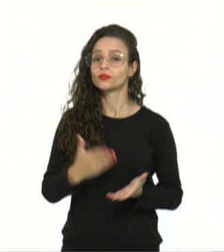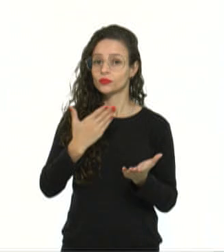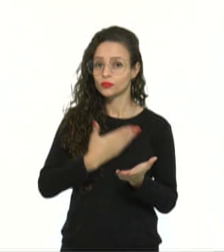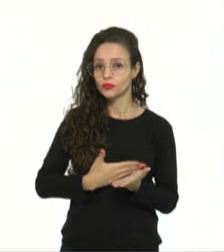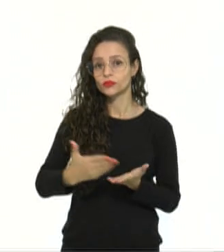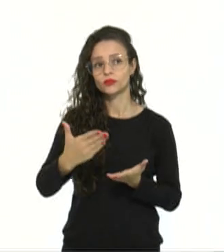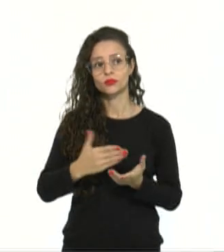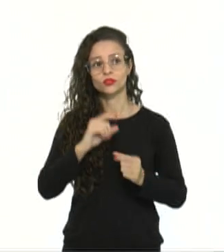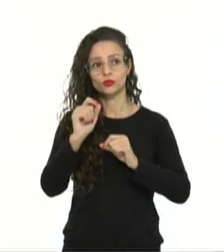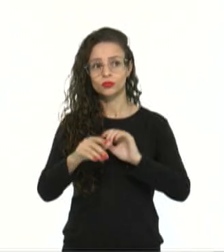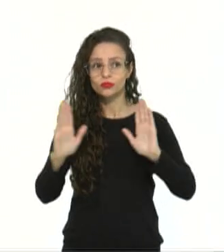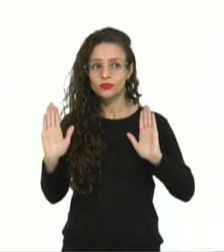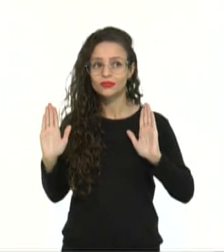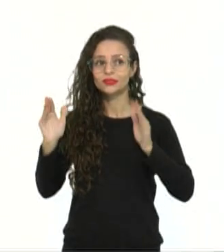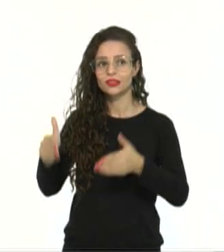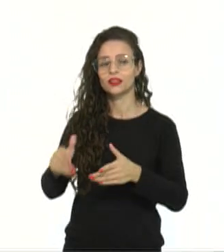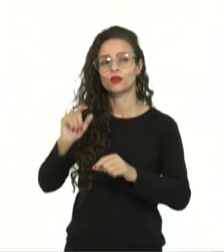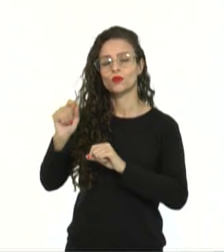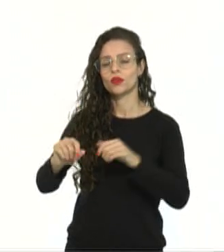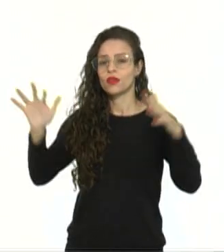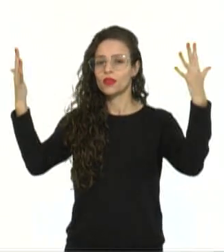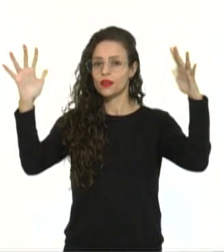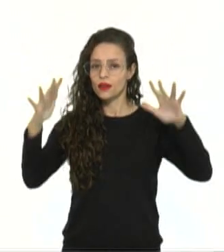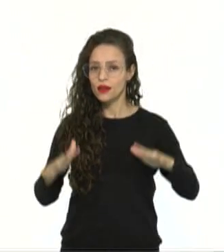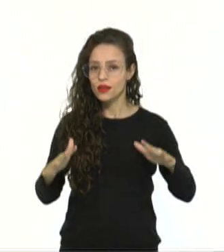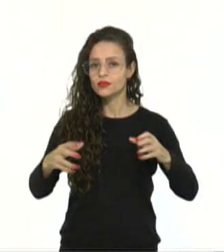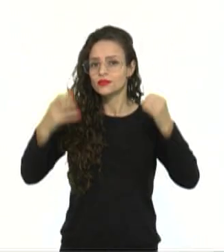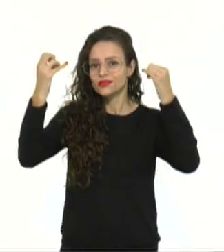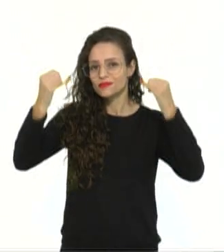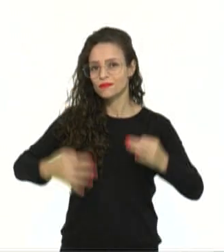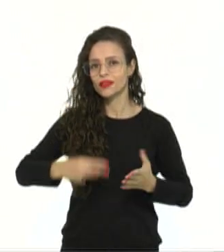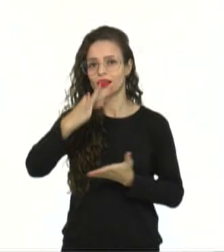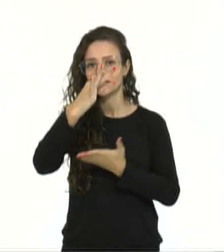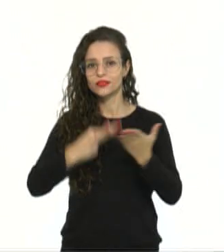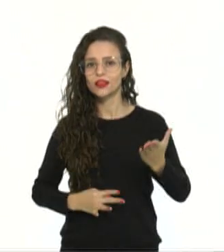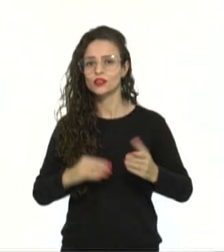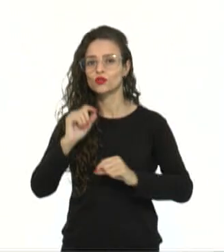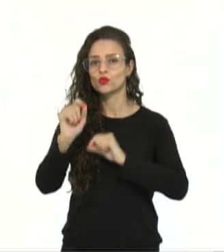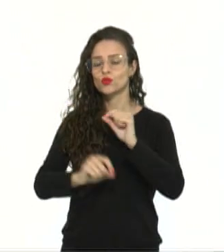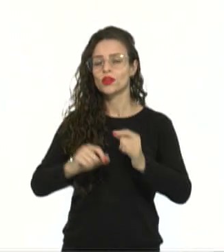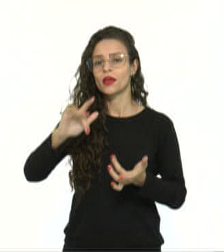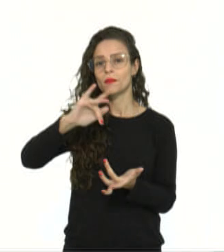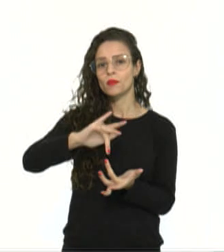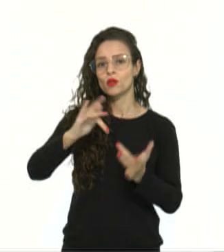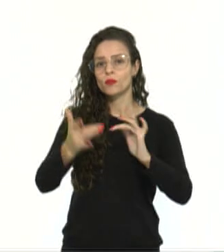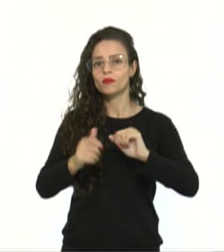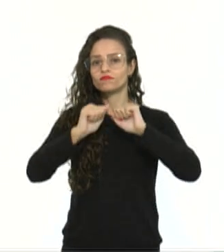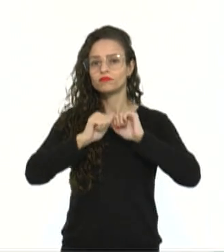Inicialmente restrita, a crise descrita no texto atingiu proporções